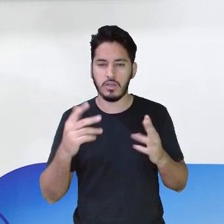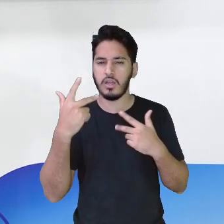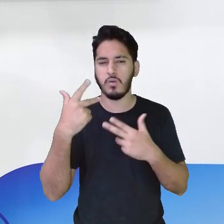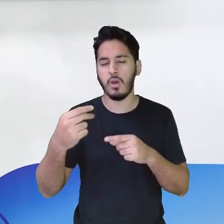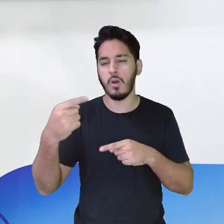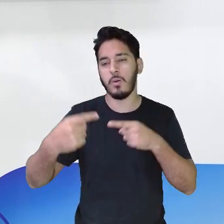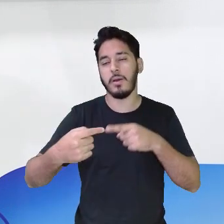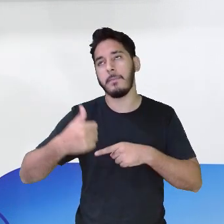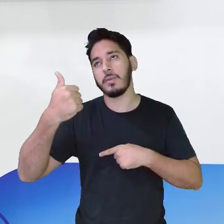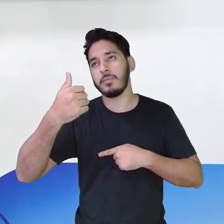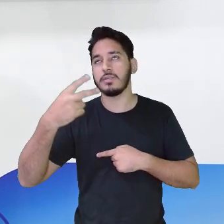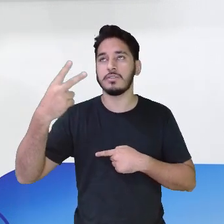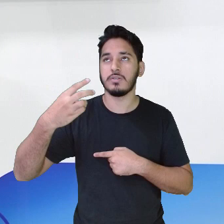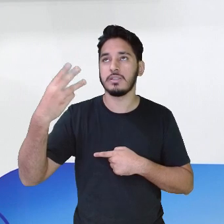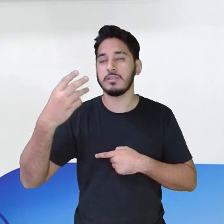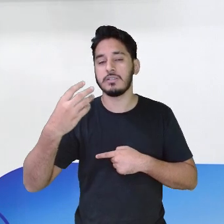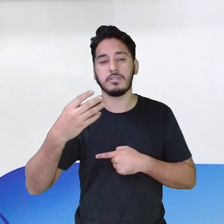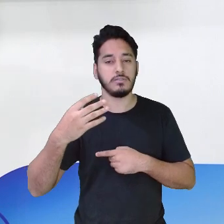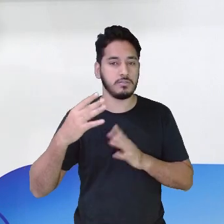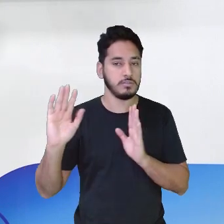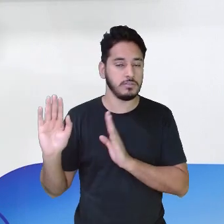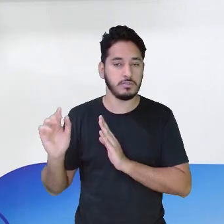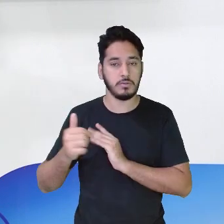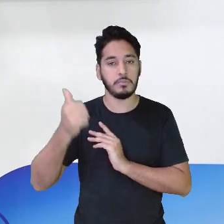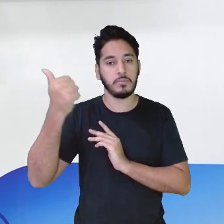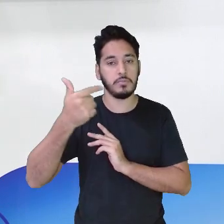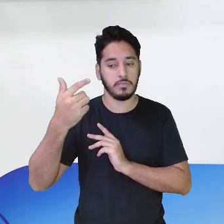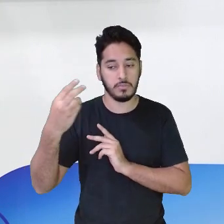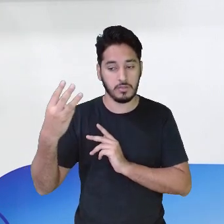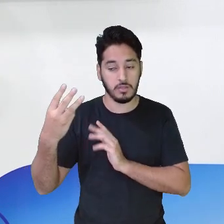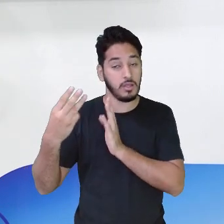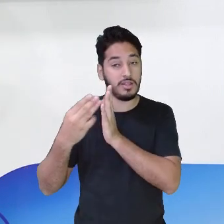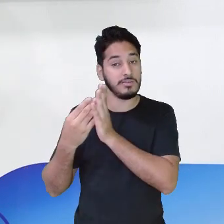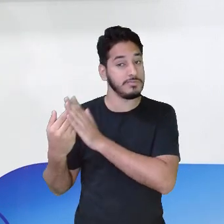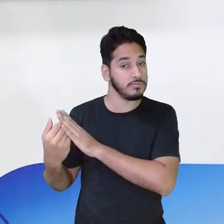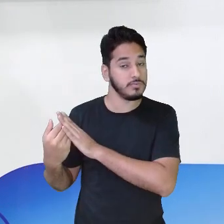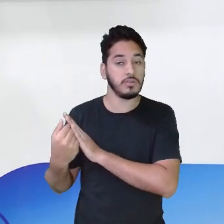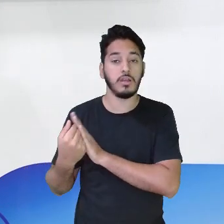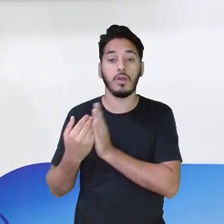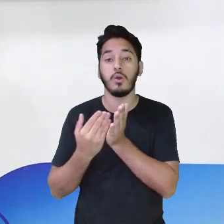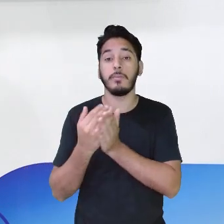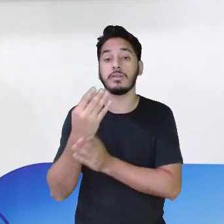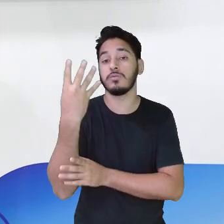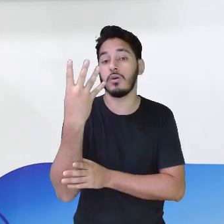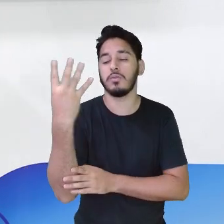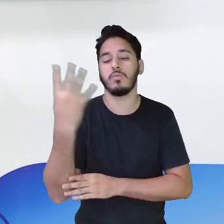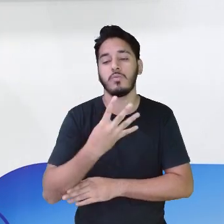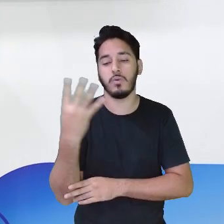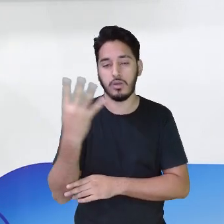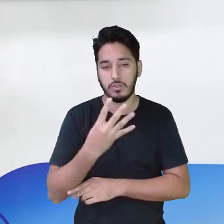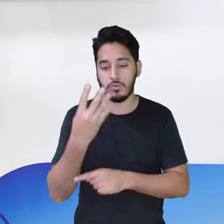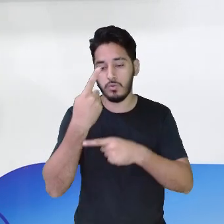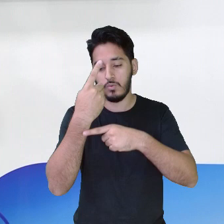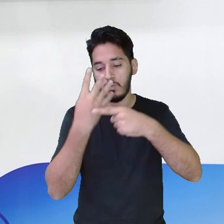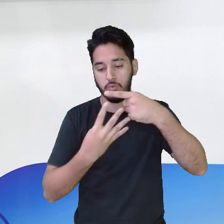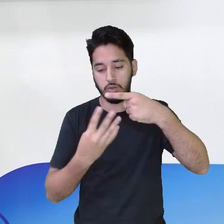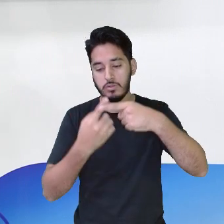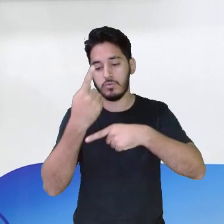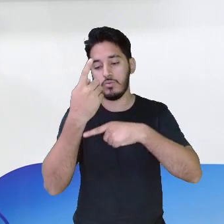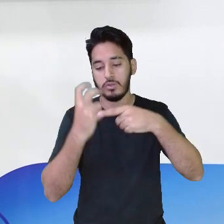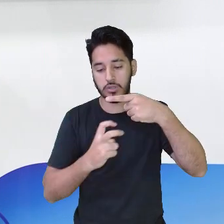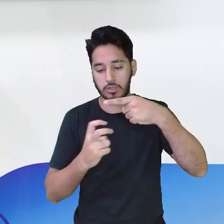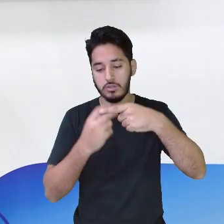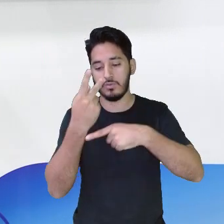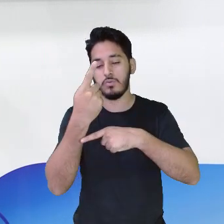competição, primeiro lugar, segundo lugar, terceiro lugar, você pula os 3 primeiros lugares e começa do quarto. Um quarto, um